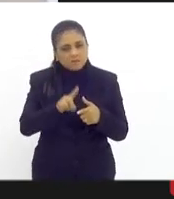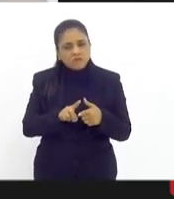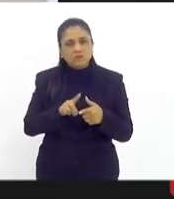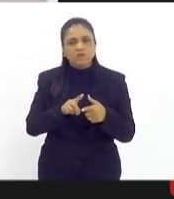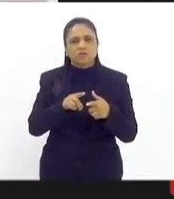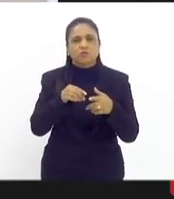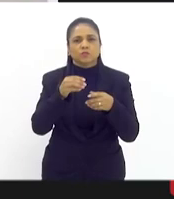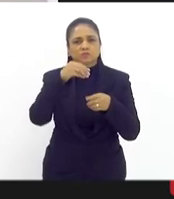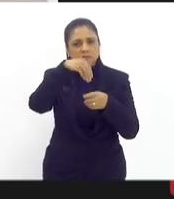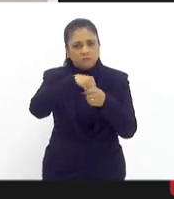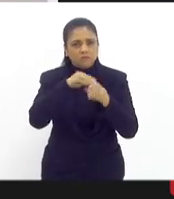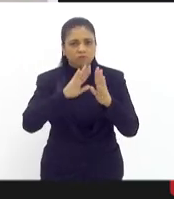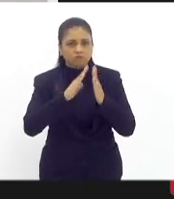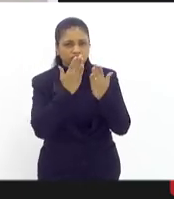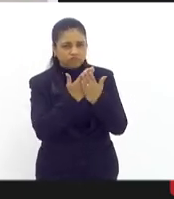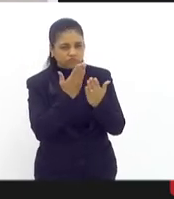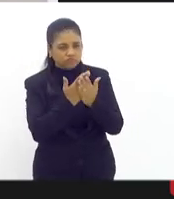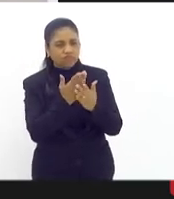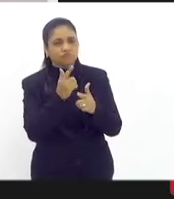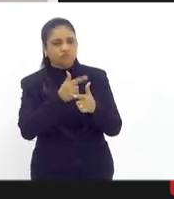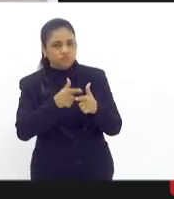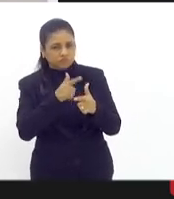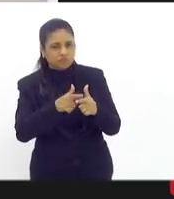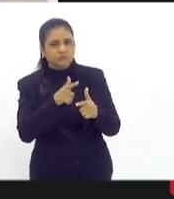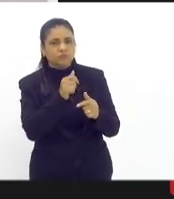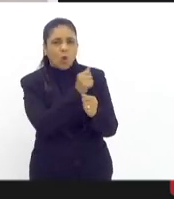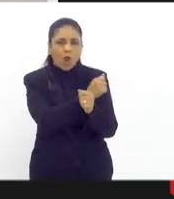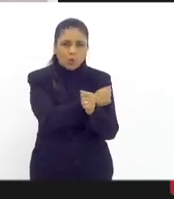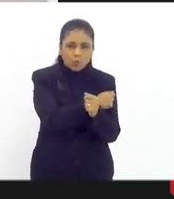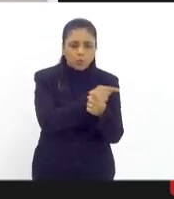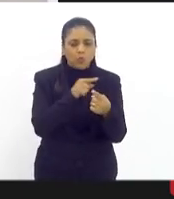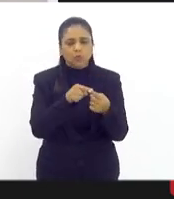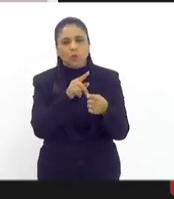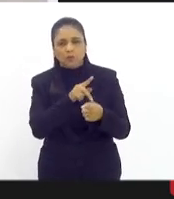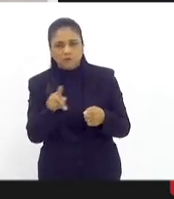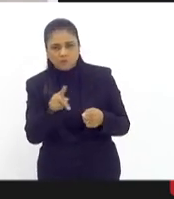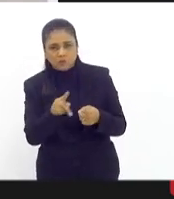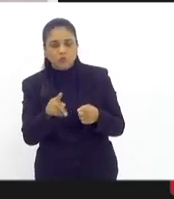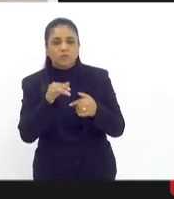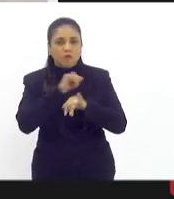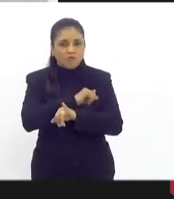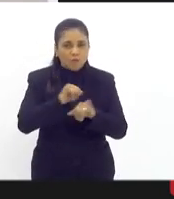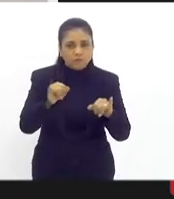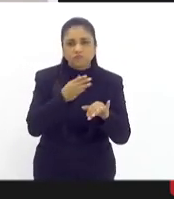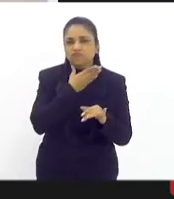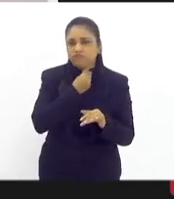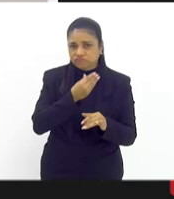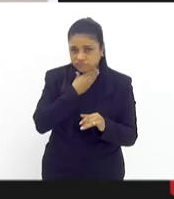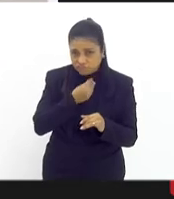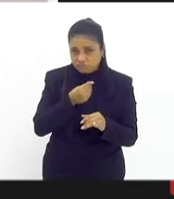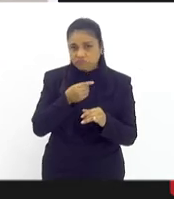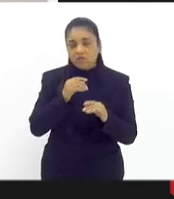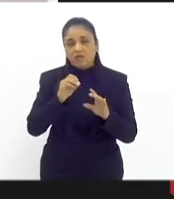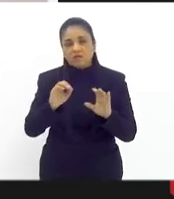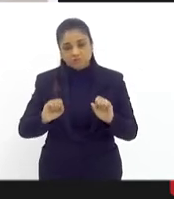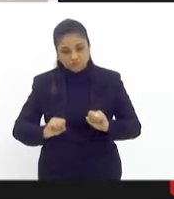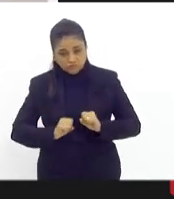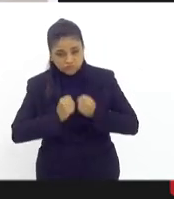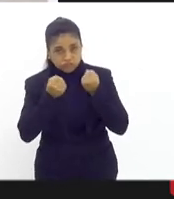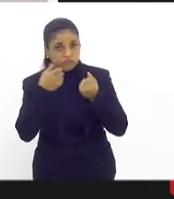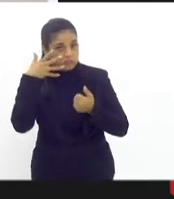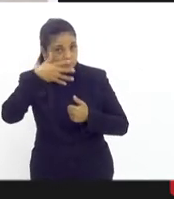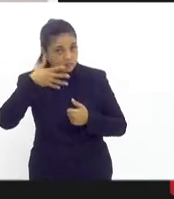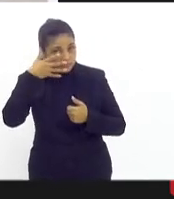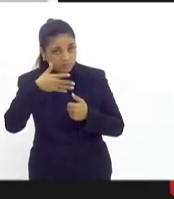escolas problema entre os alunos, etc., por conta dessa questão da fake news, por conta do discurso de ódio. Então, diante